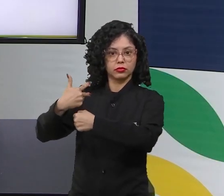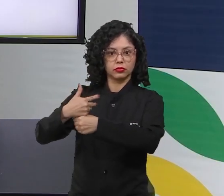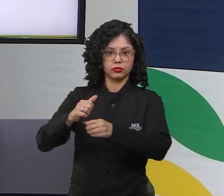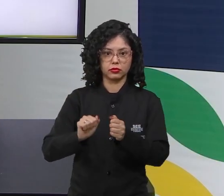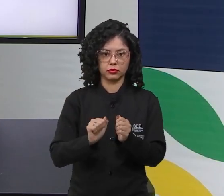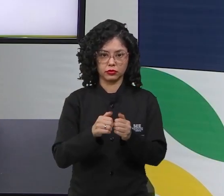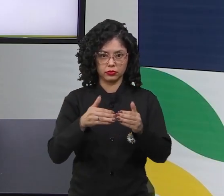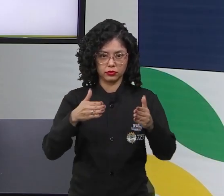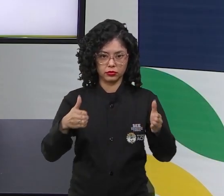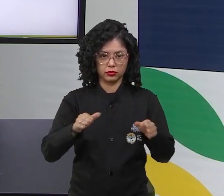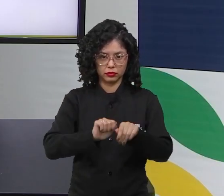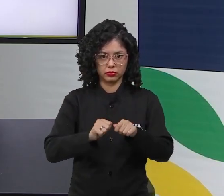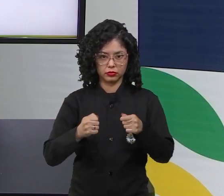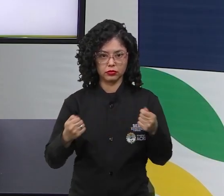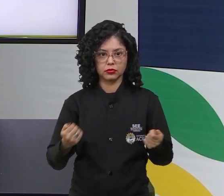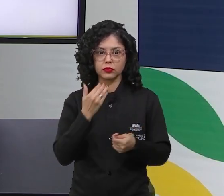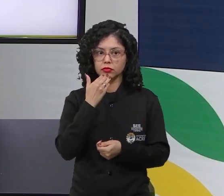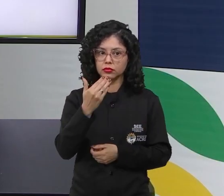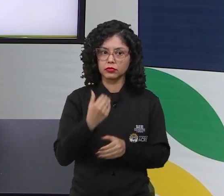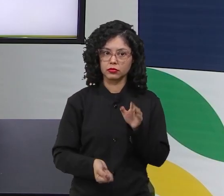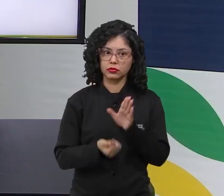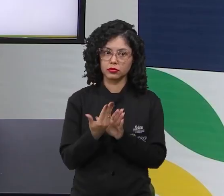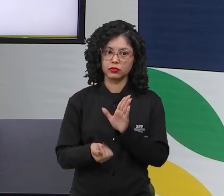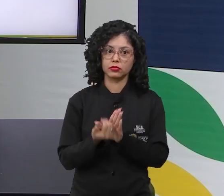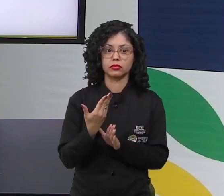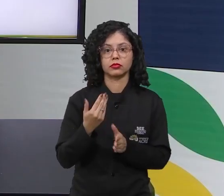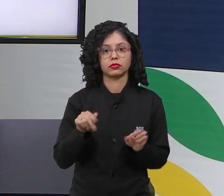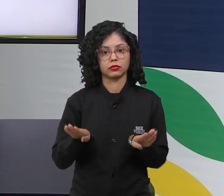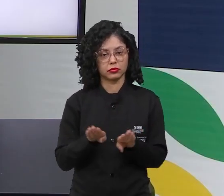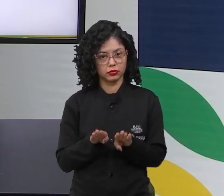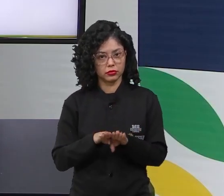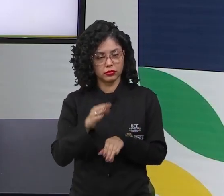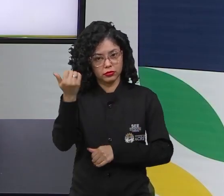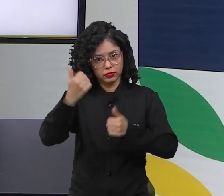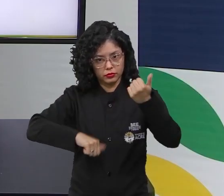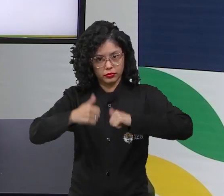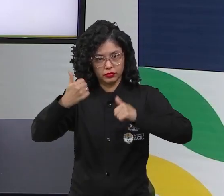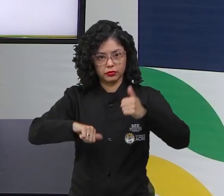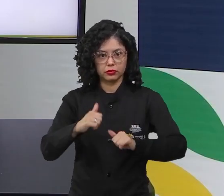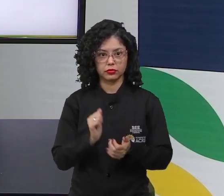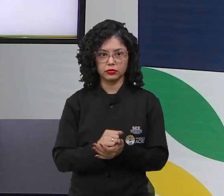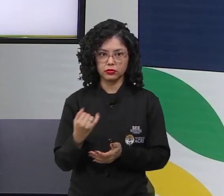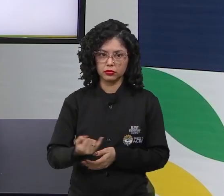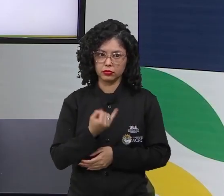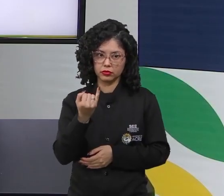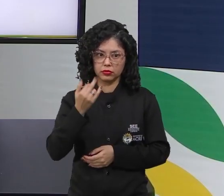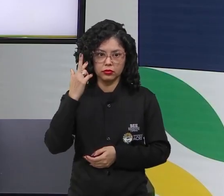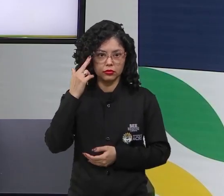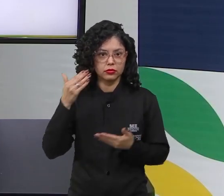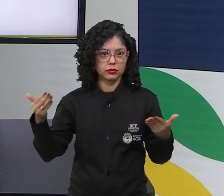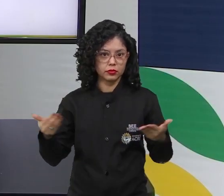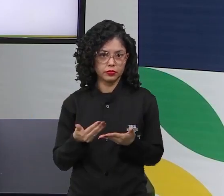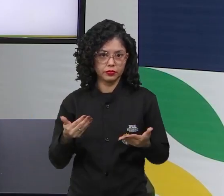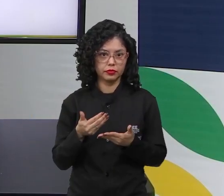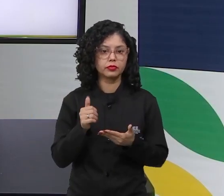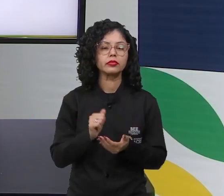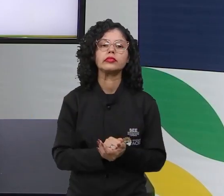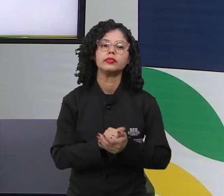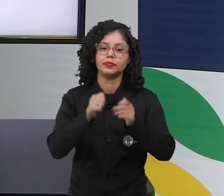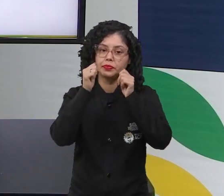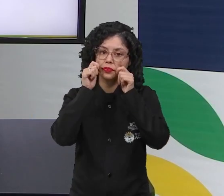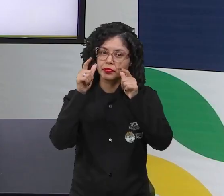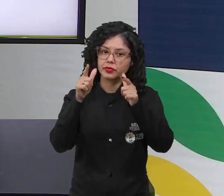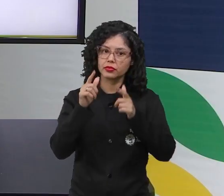determinado produto. Então, ela faz o pedido daquele produto e vai fazer a avaliação. Isso é muito comum atualmente e chama